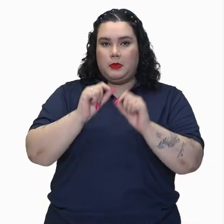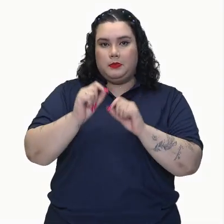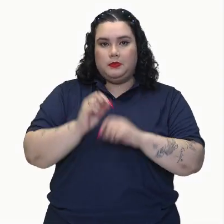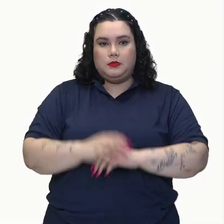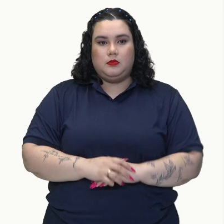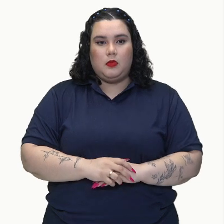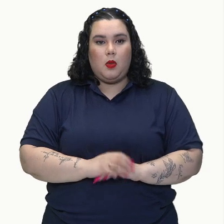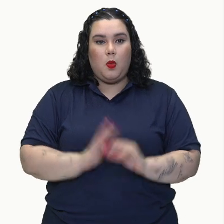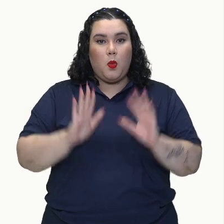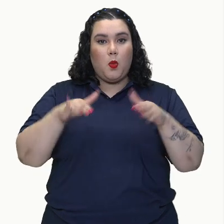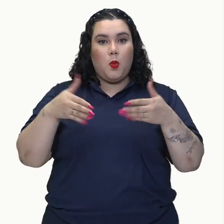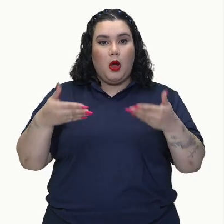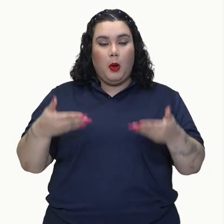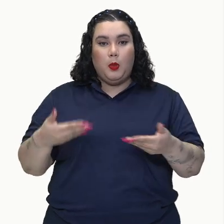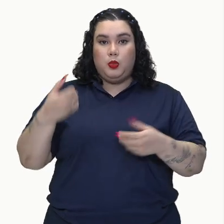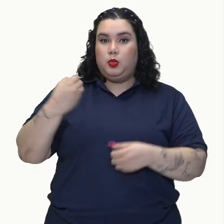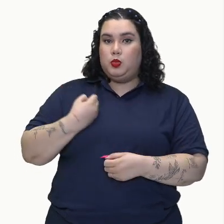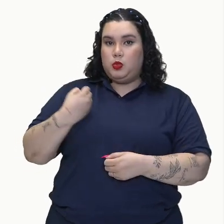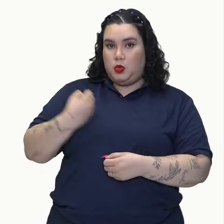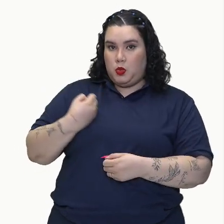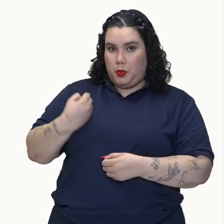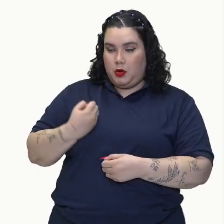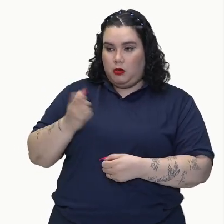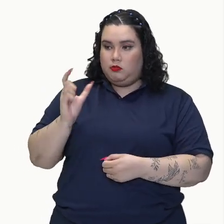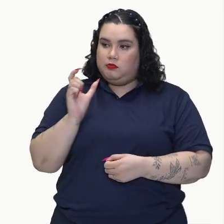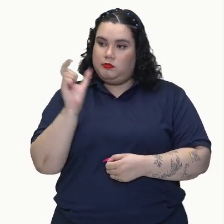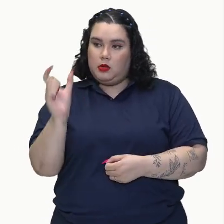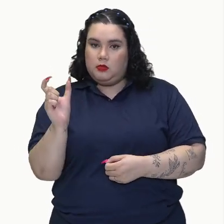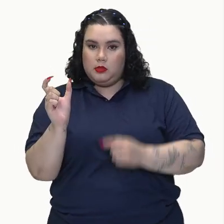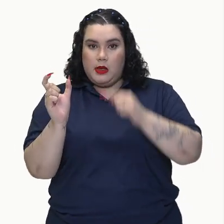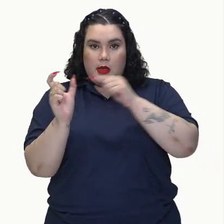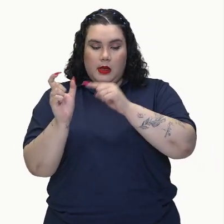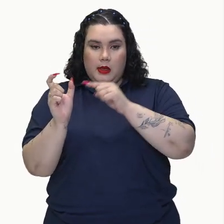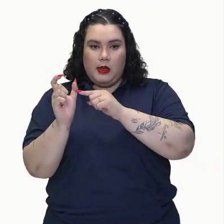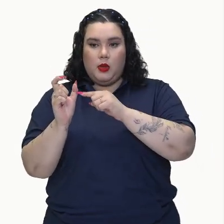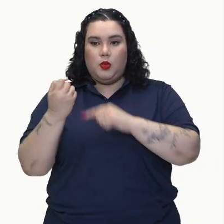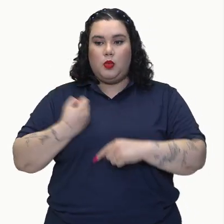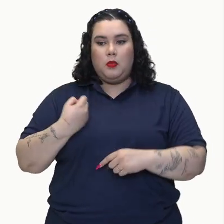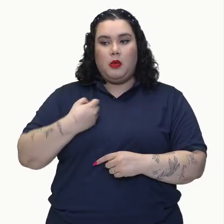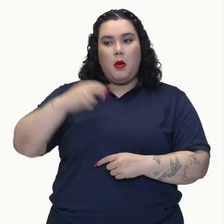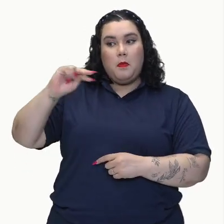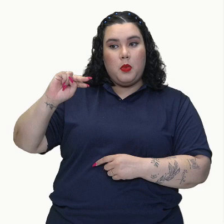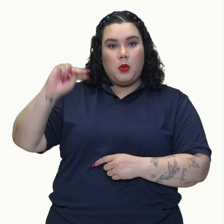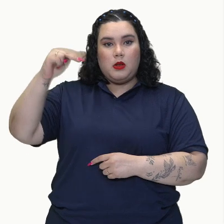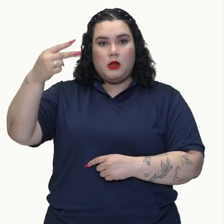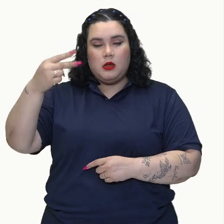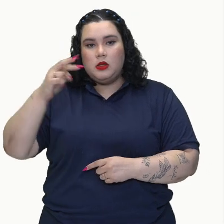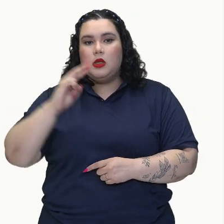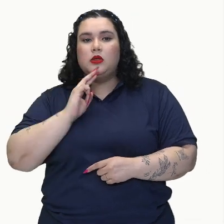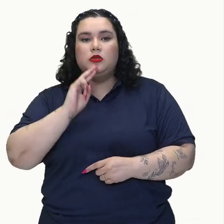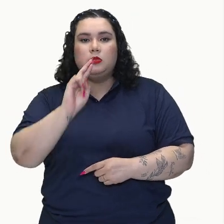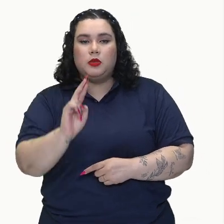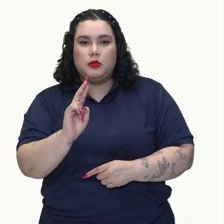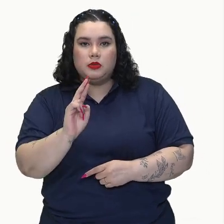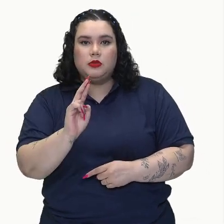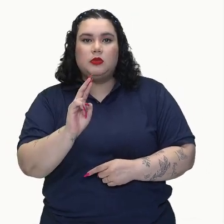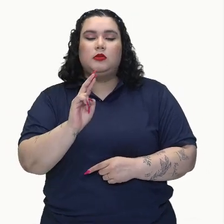é o número que é um quadrado perfeito e o resultado é